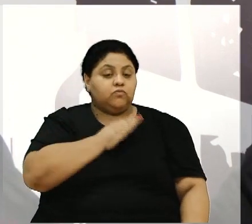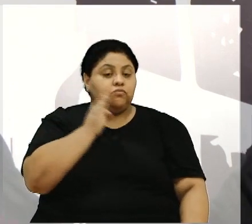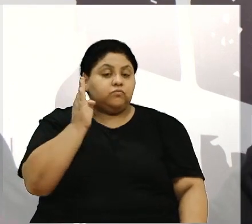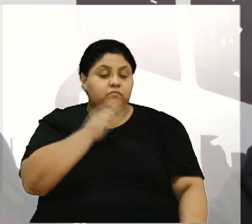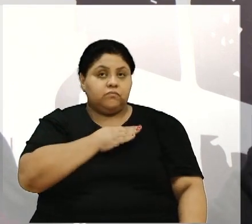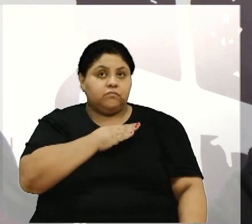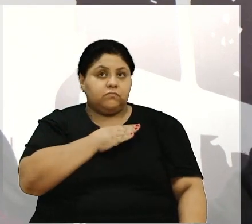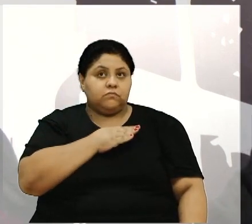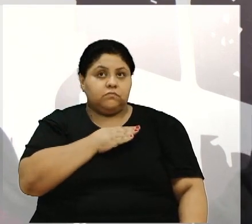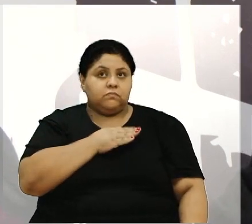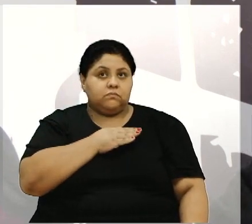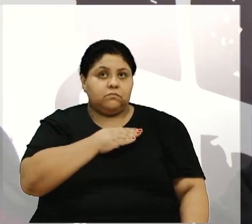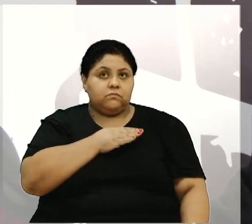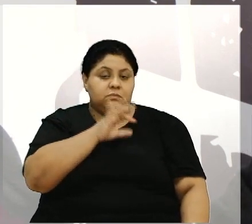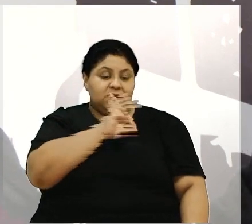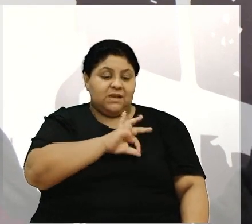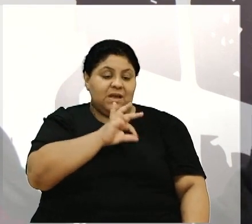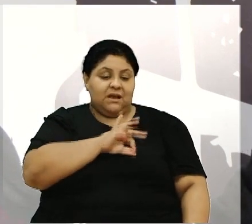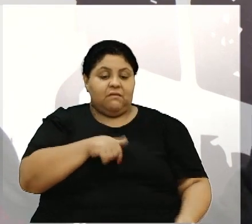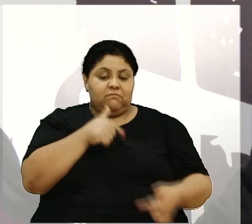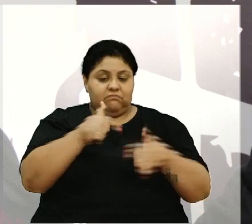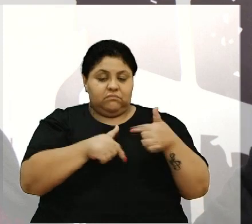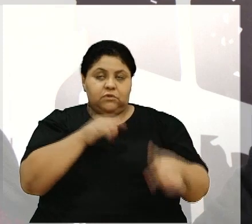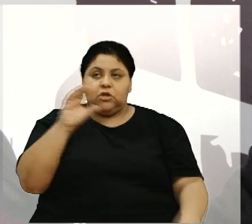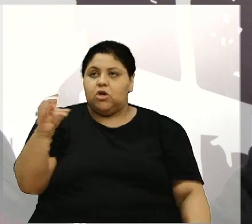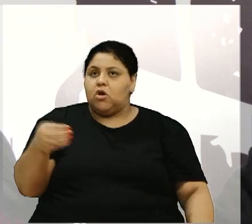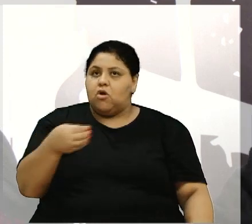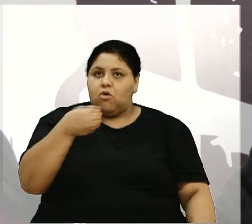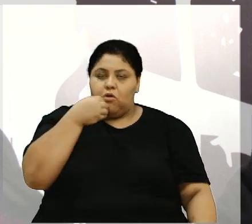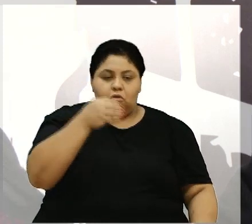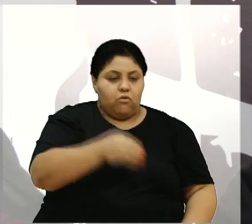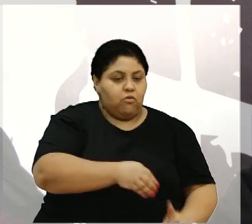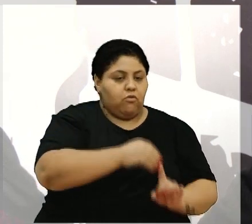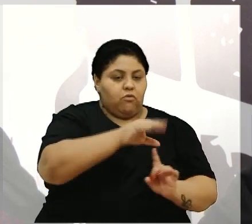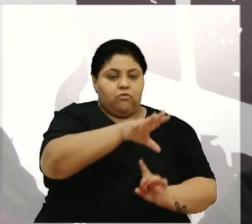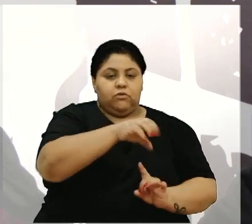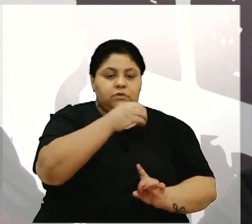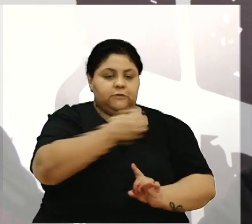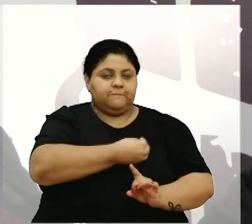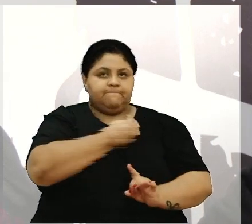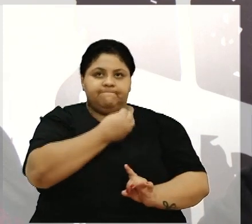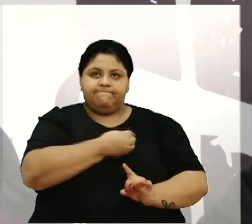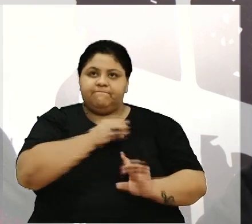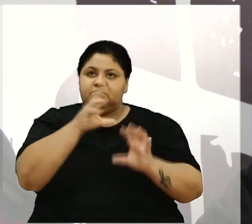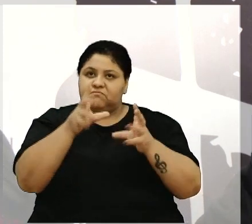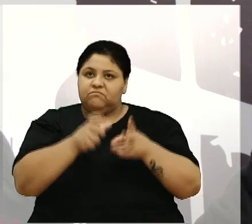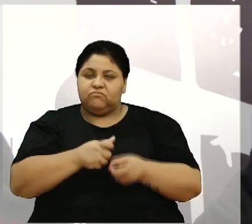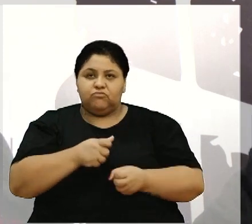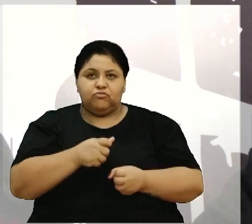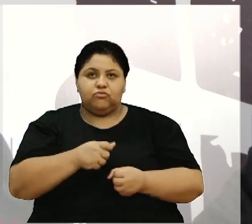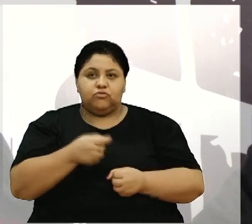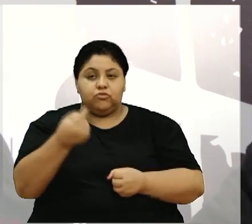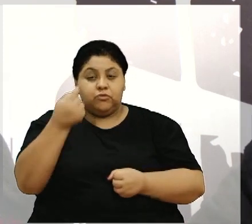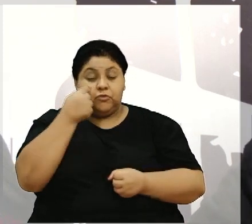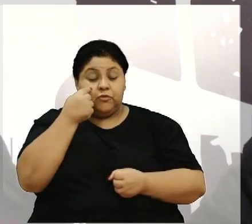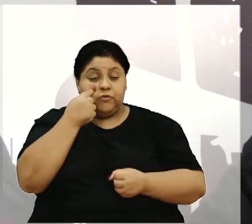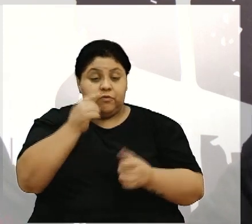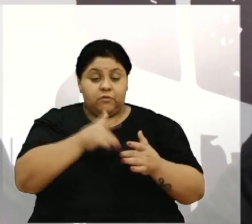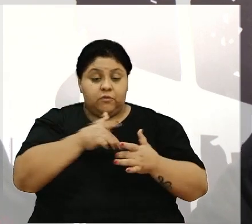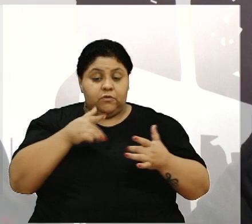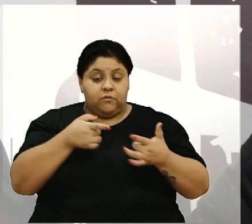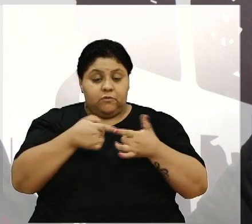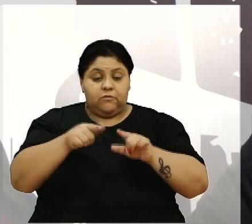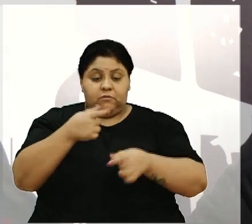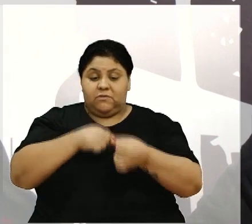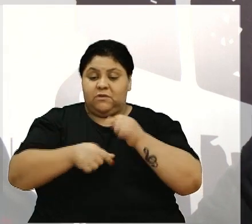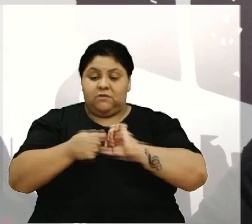na questão da renda e do emprego. Claro que a prioridade é salvar vidas, é donativos, tudo que nós estamos vendo de solidariedade, mas a economia